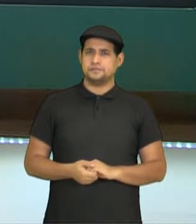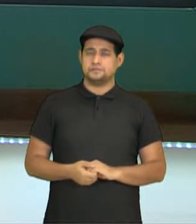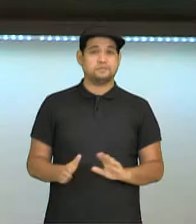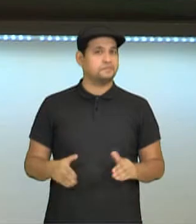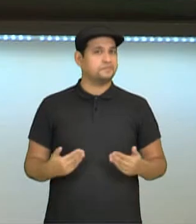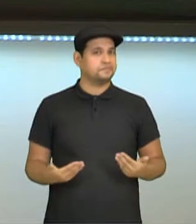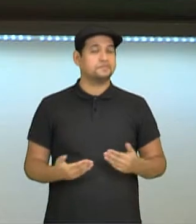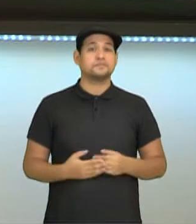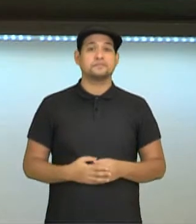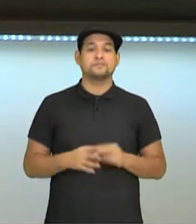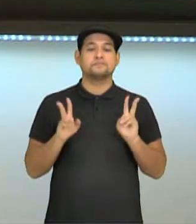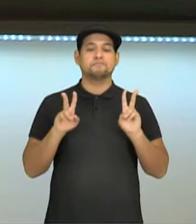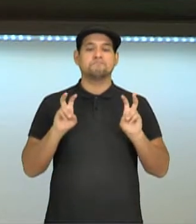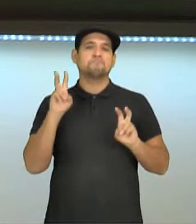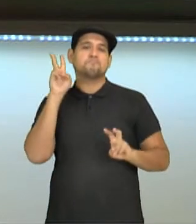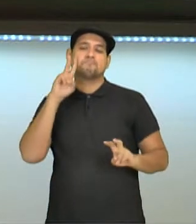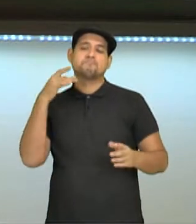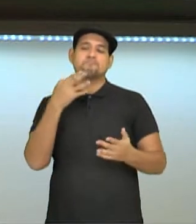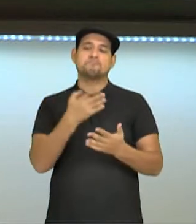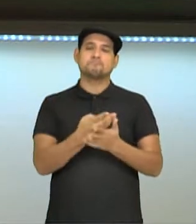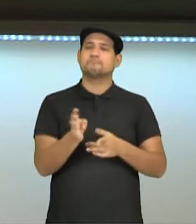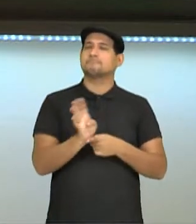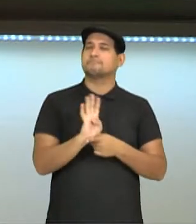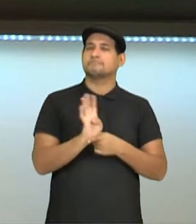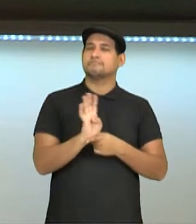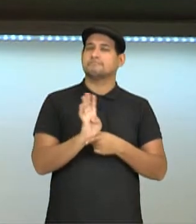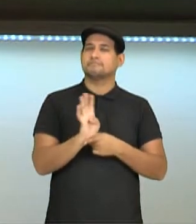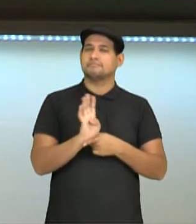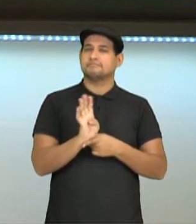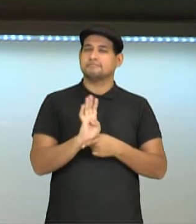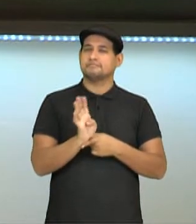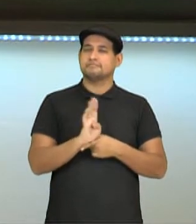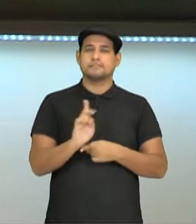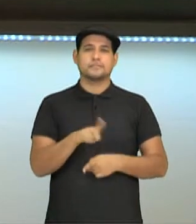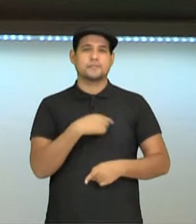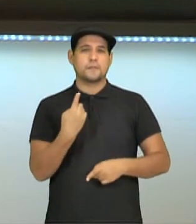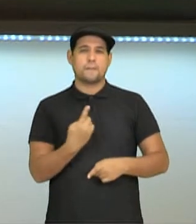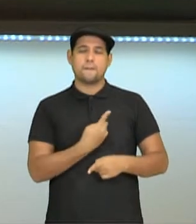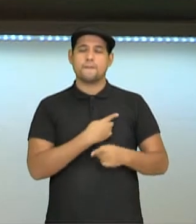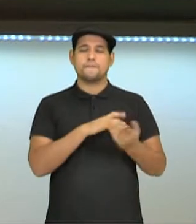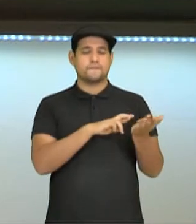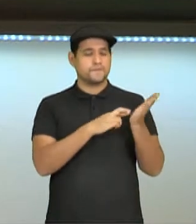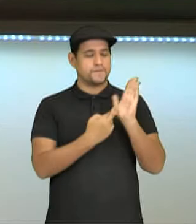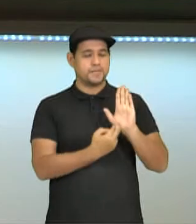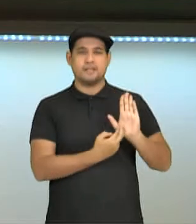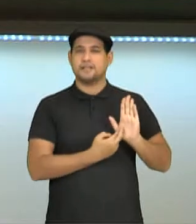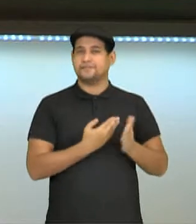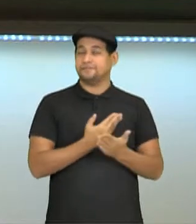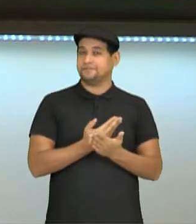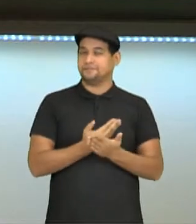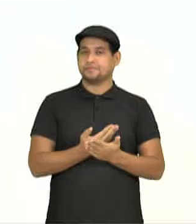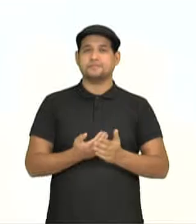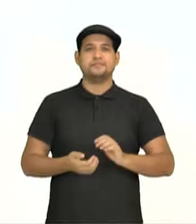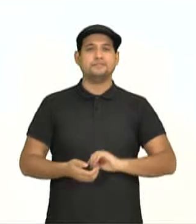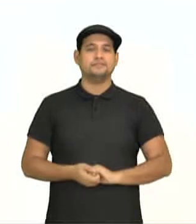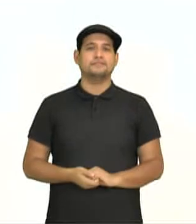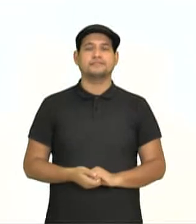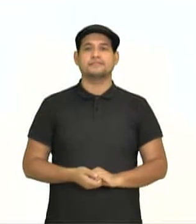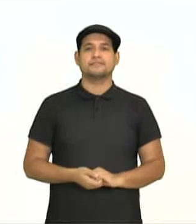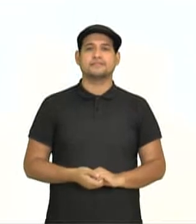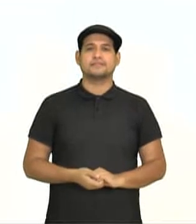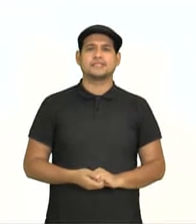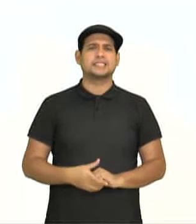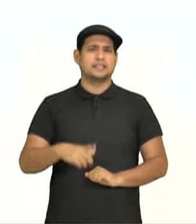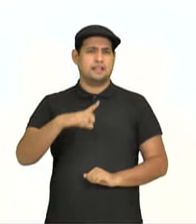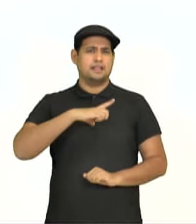Bom, sobre a história do cinema, então, que nós vamos tratar nesta aula.